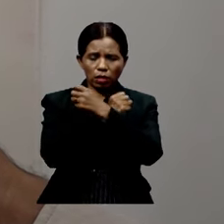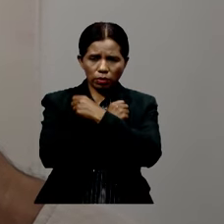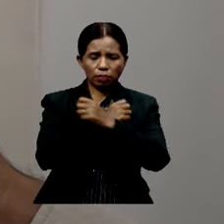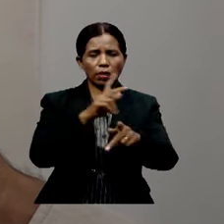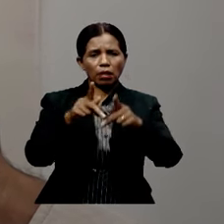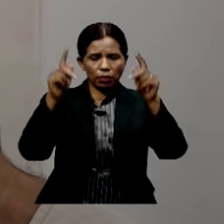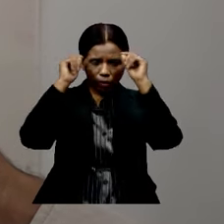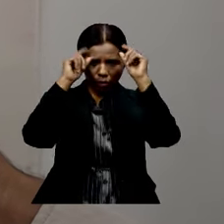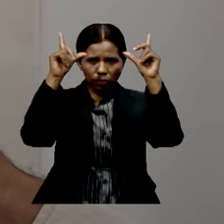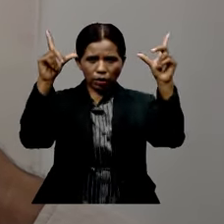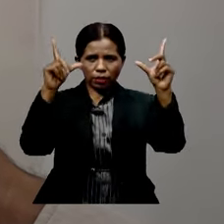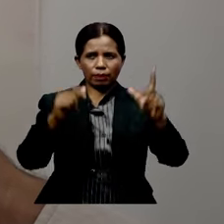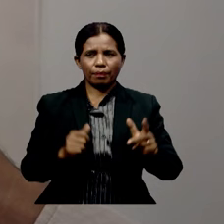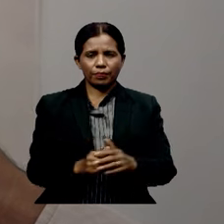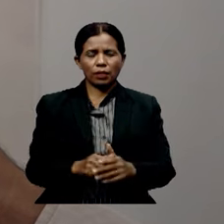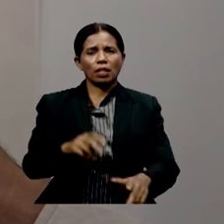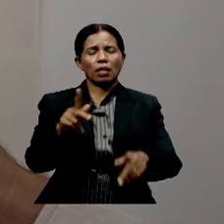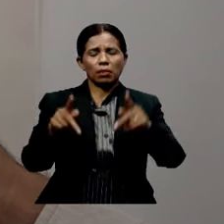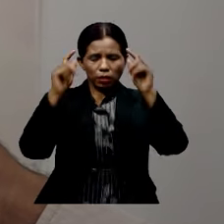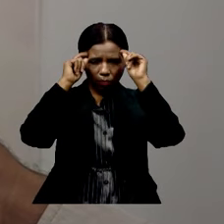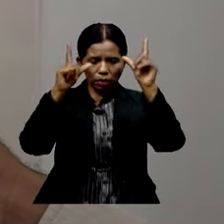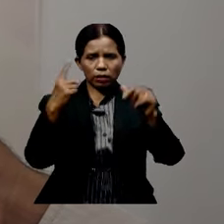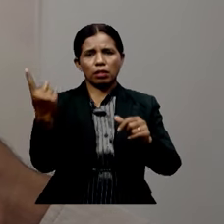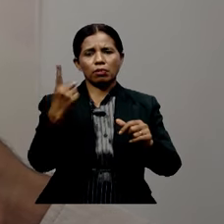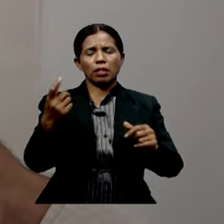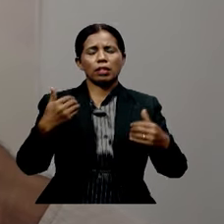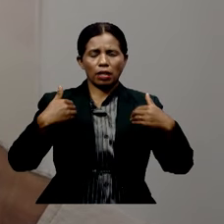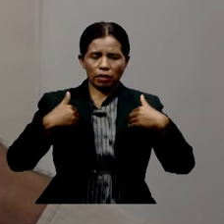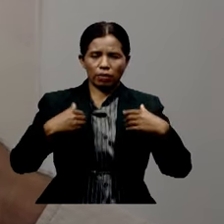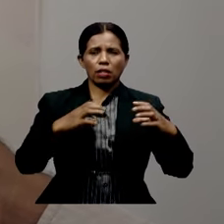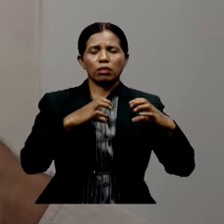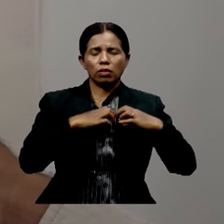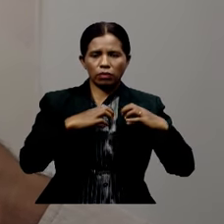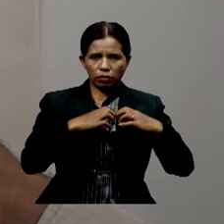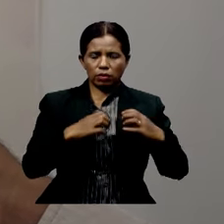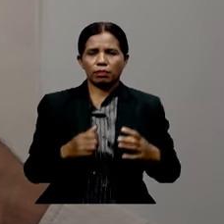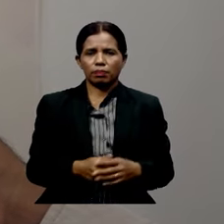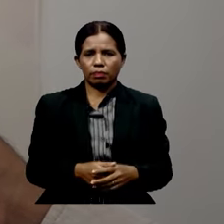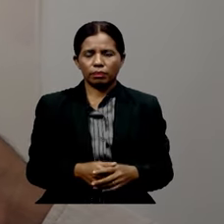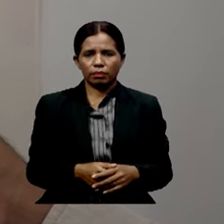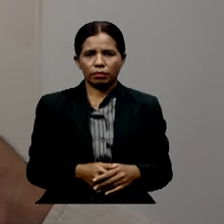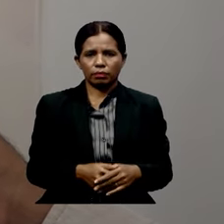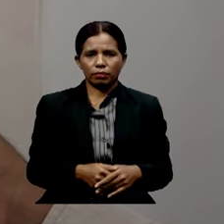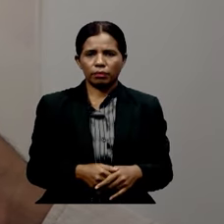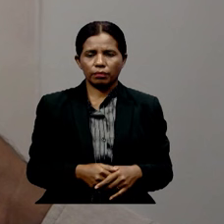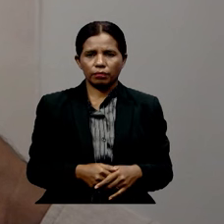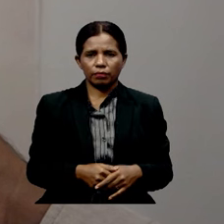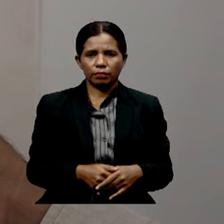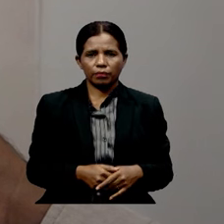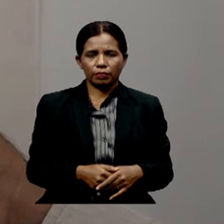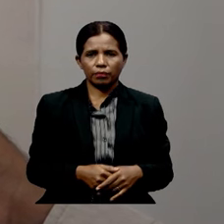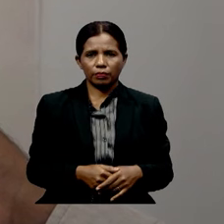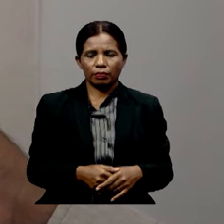Leste. Povo Timor Leste sempre au ni fuan ni den o italiano den io voglio bene il popolo